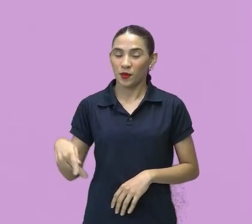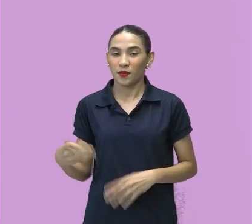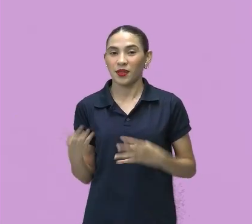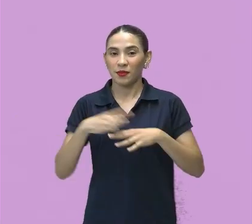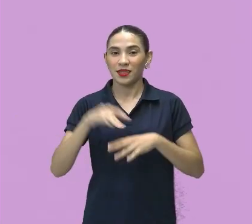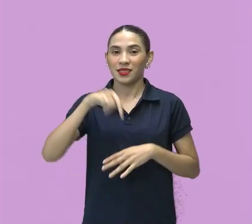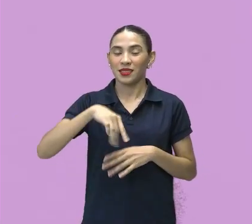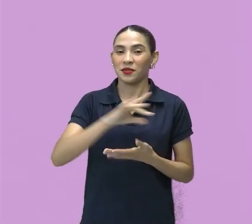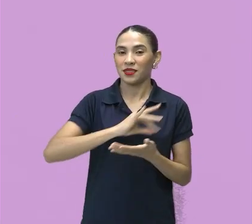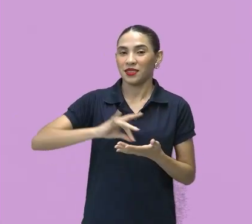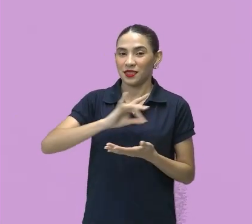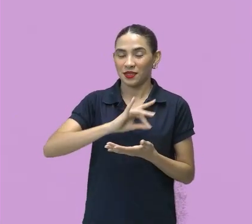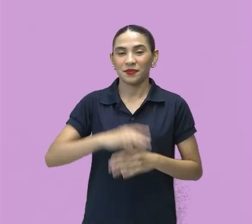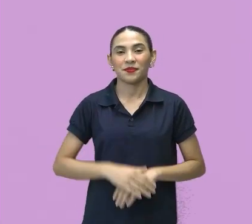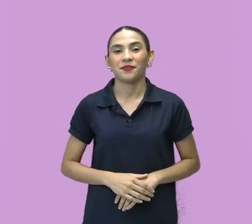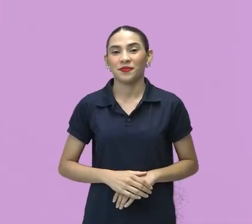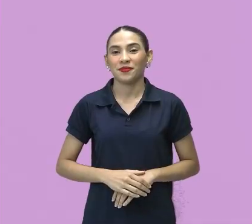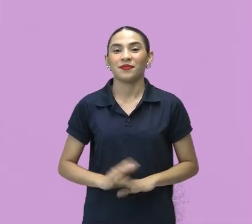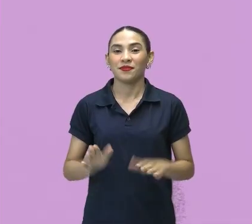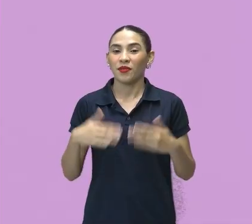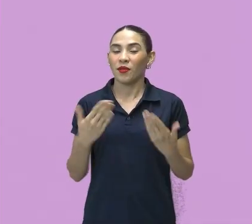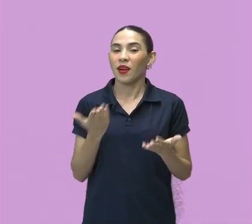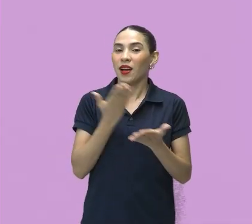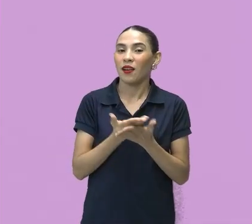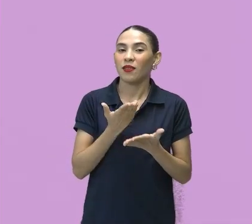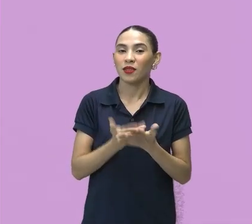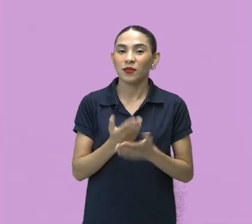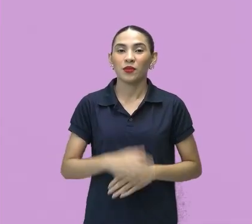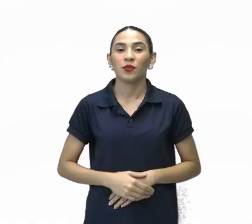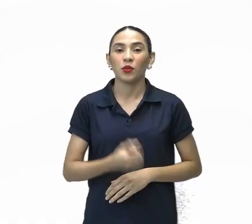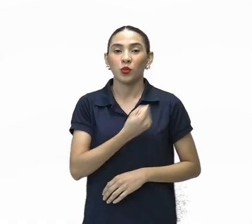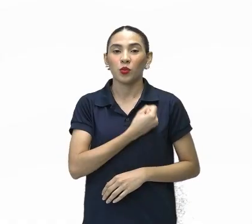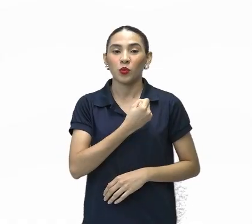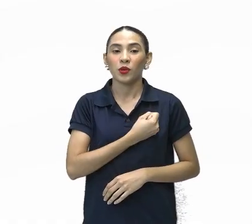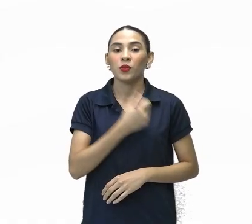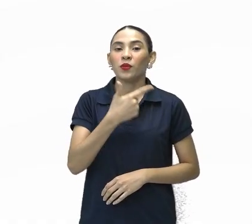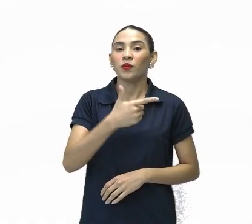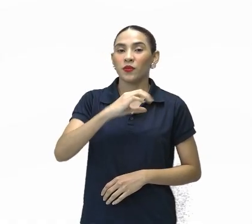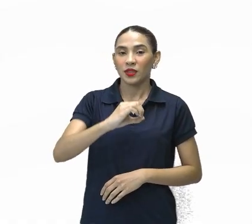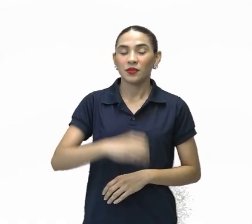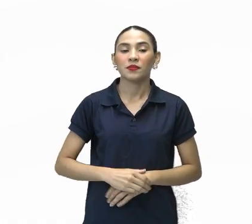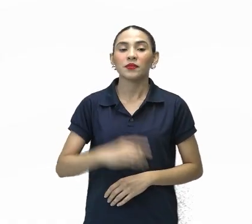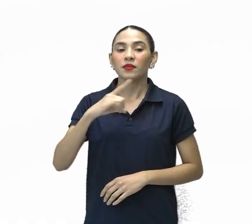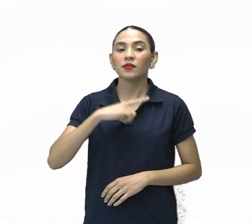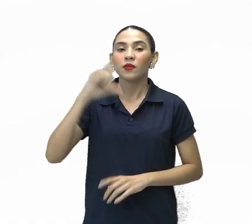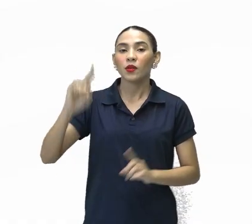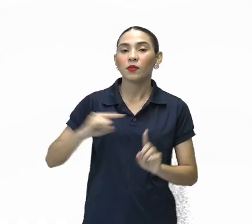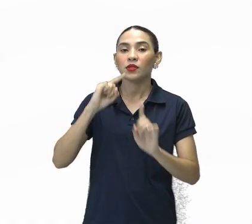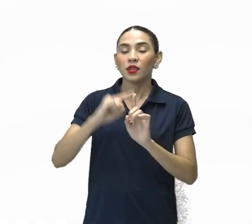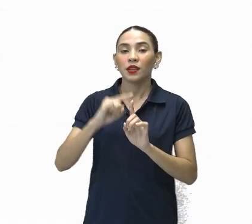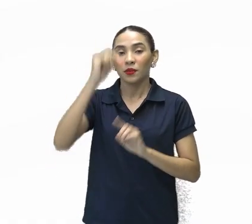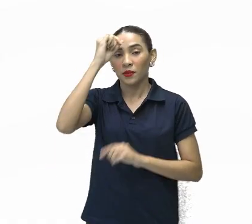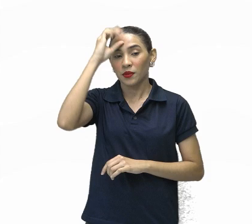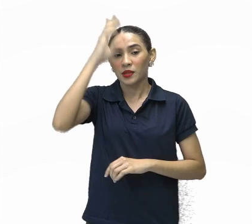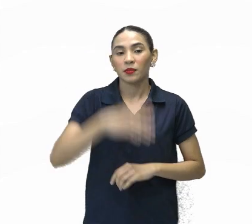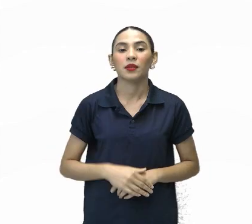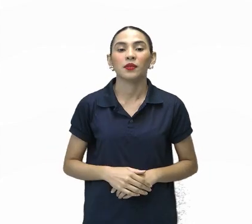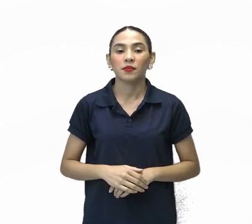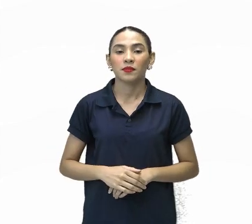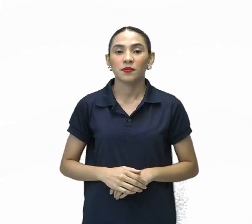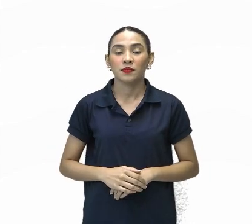matemática aqui do Centro de Mídias, e esta será a nossa aula de número 20, que tem como objeto de